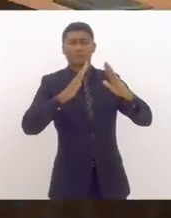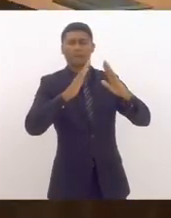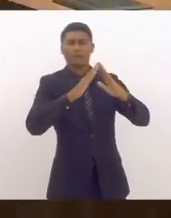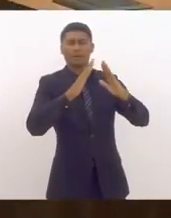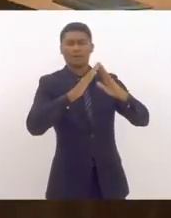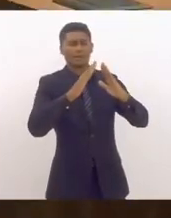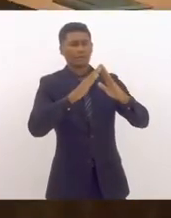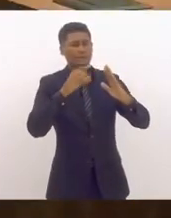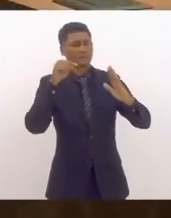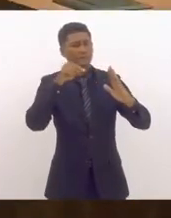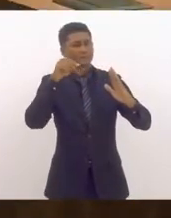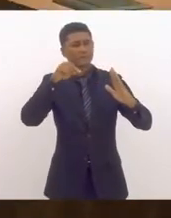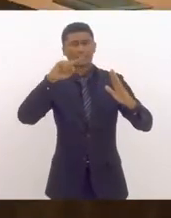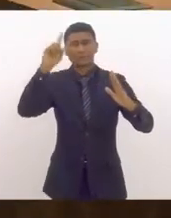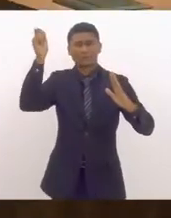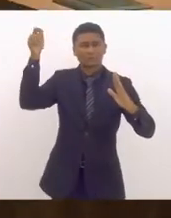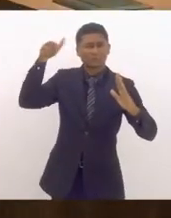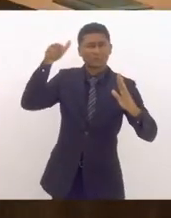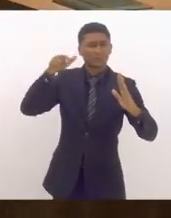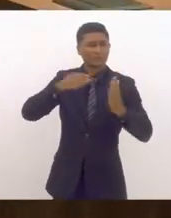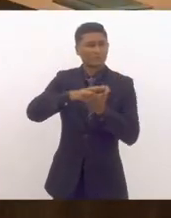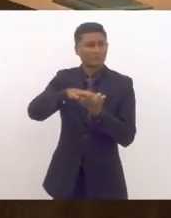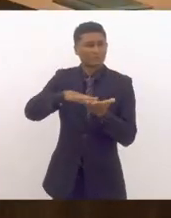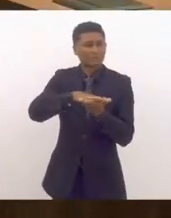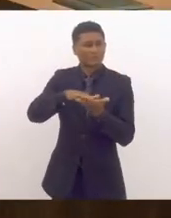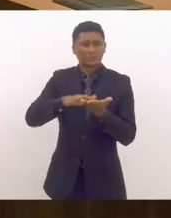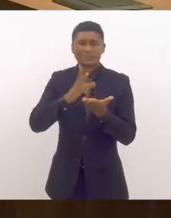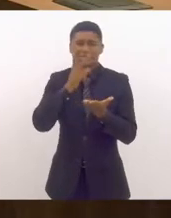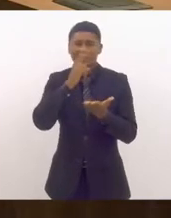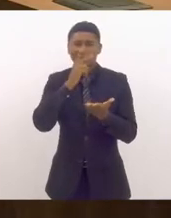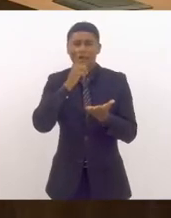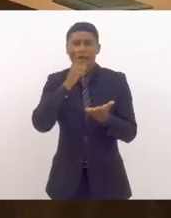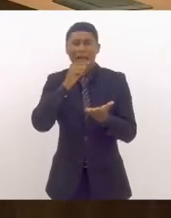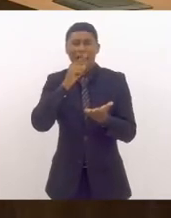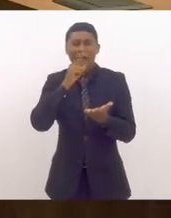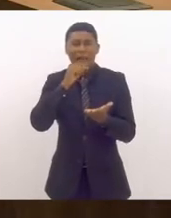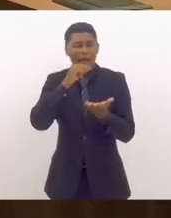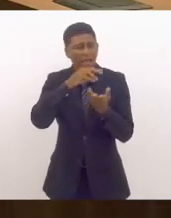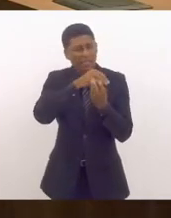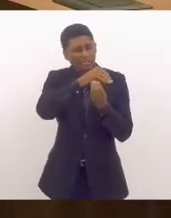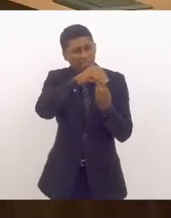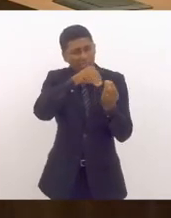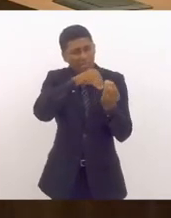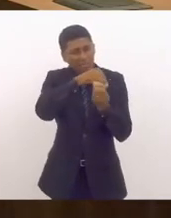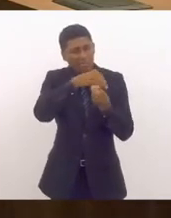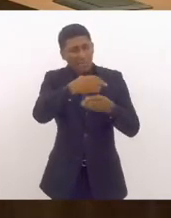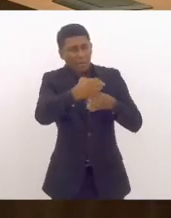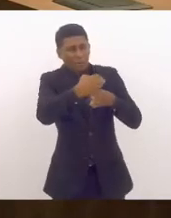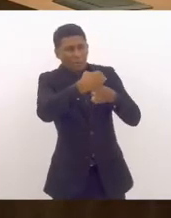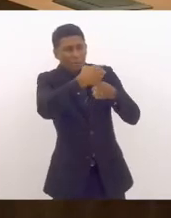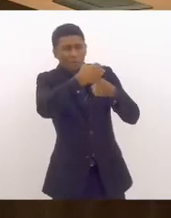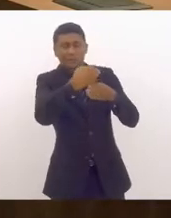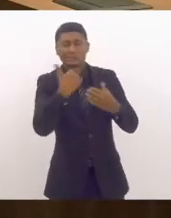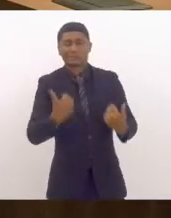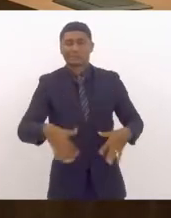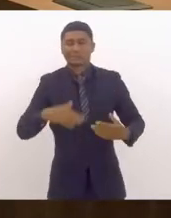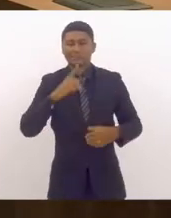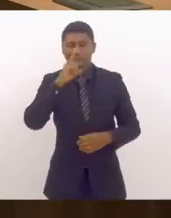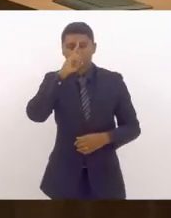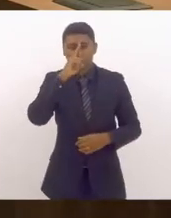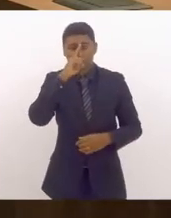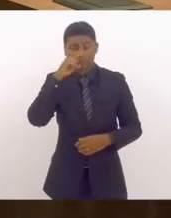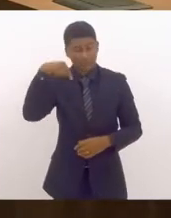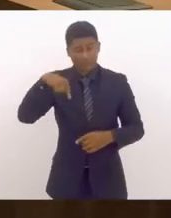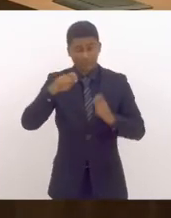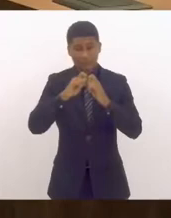sol. Isso piora a situação de quem está fazendo tratamento. A Assembleia Legislativa está fazendo um esforço muito grande. O André lidera,